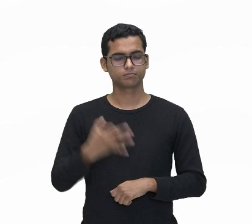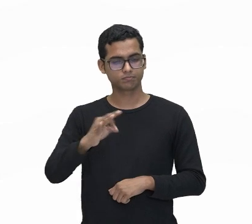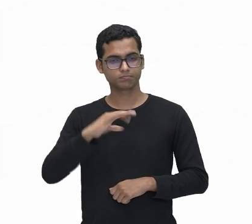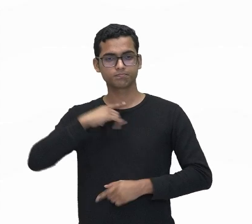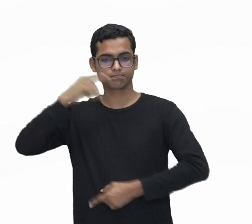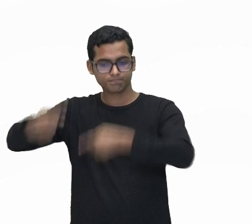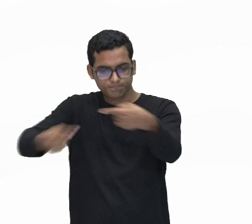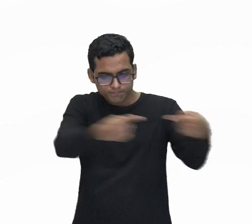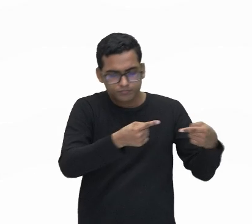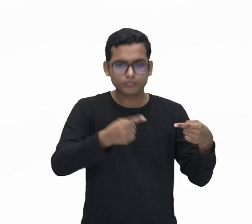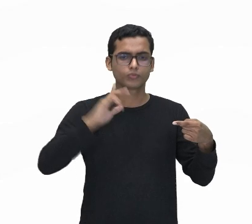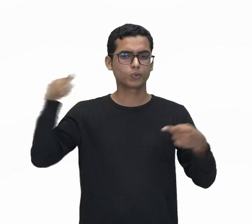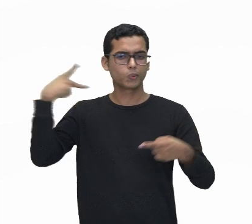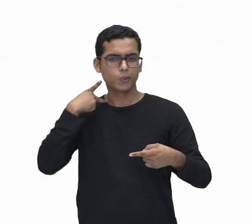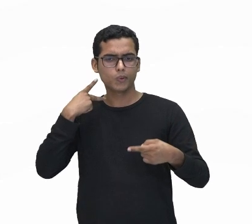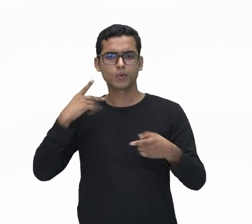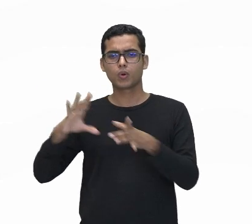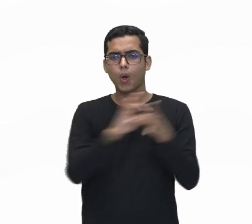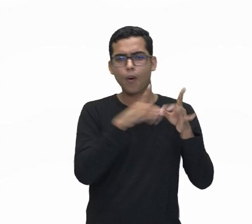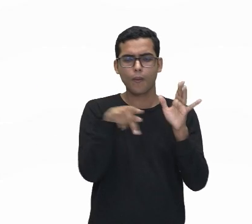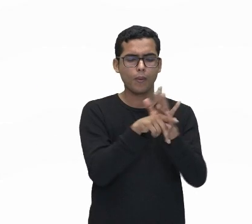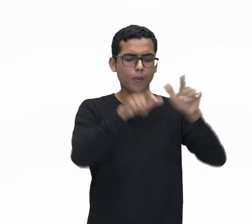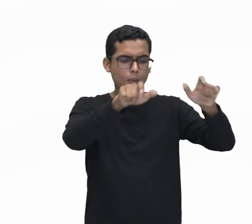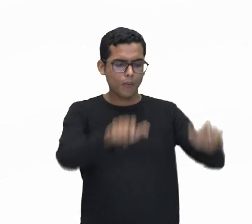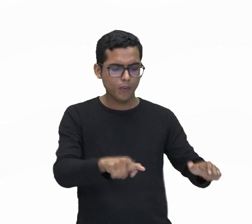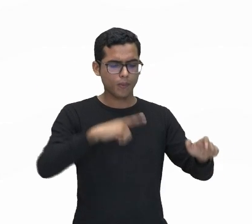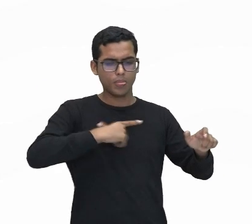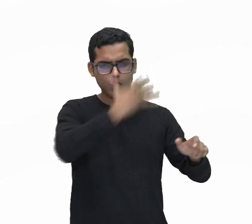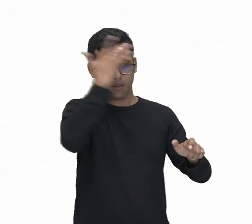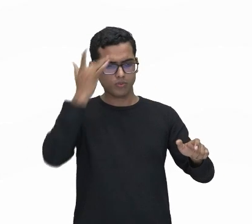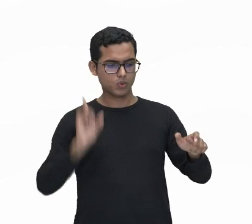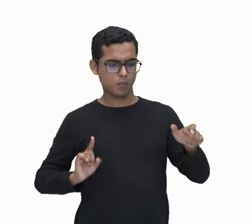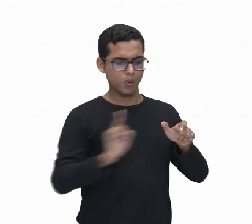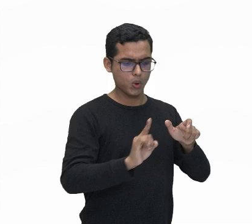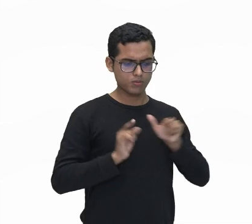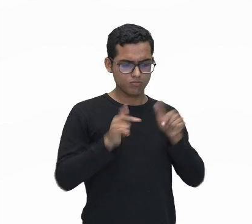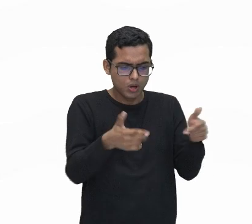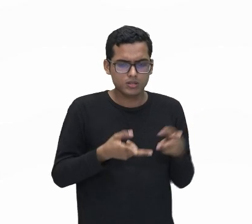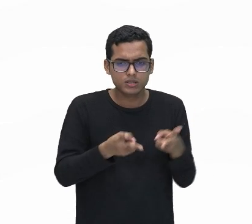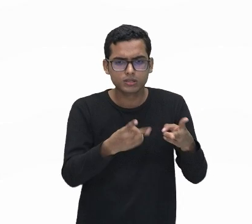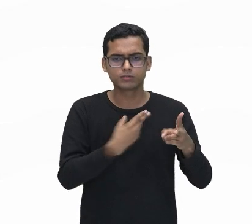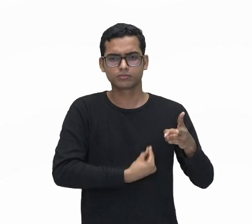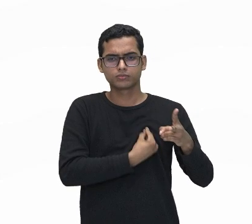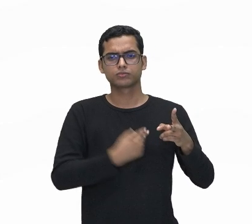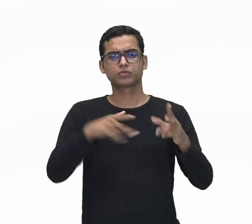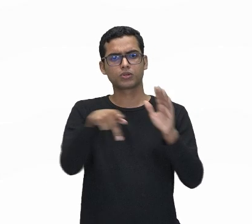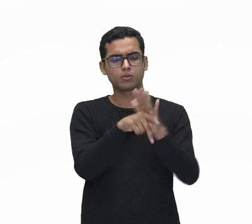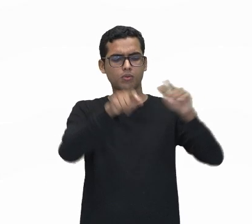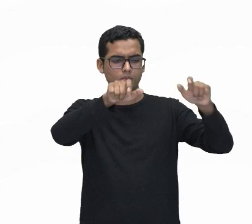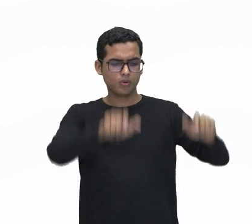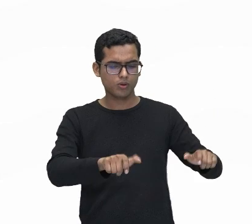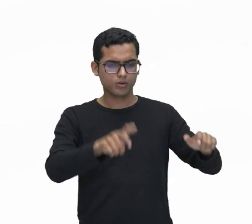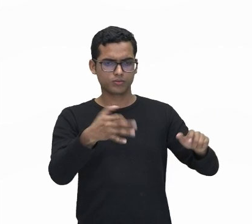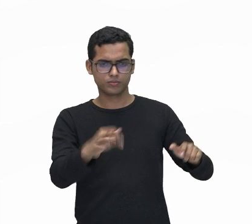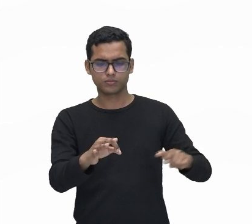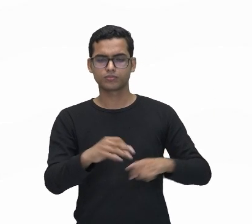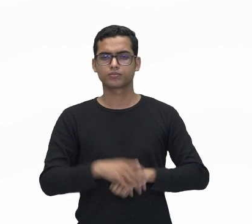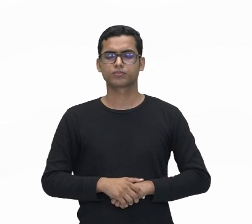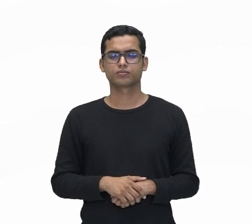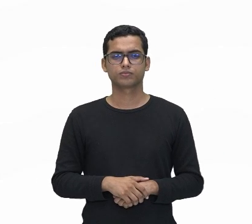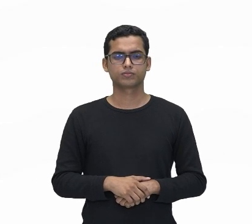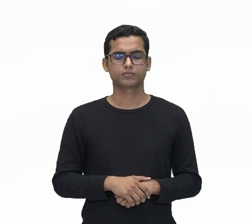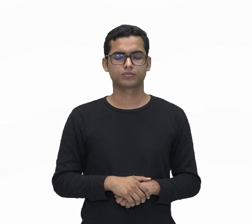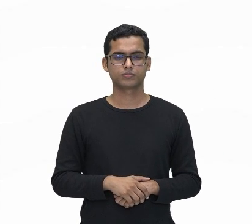política, no sentido de polis, né, o político era aquele que participava, né, da vida da polis, daí político,